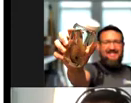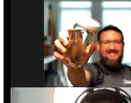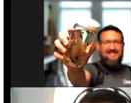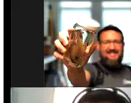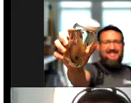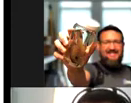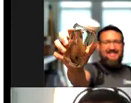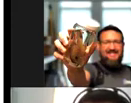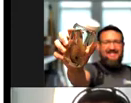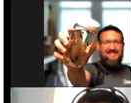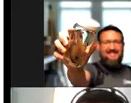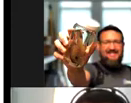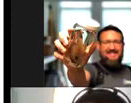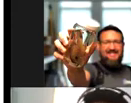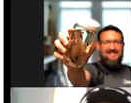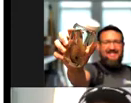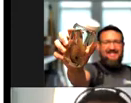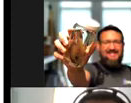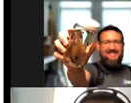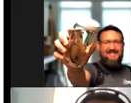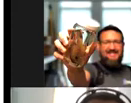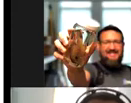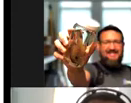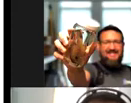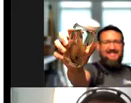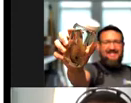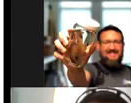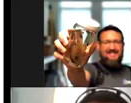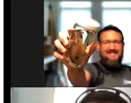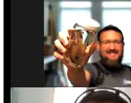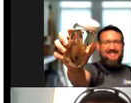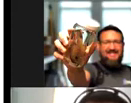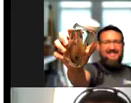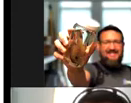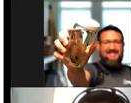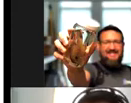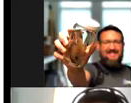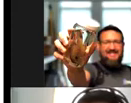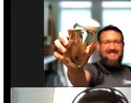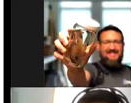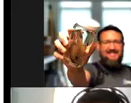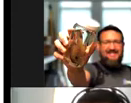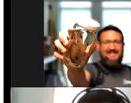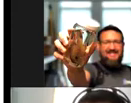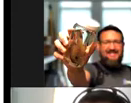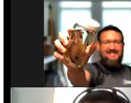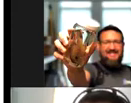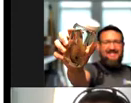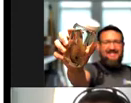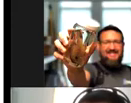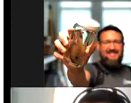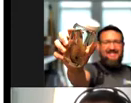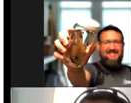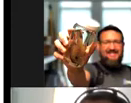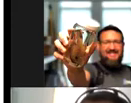vai construir esses modelos com base em... o item 3, né? E tem como base o comportamento adaptativo dos indivíduos e as propriedades